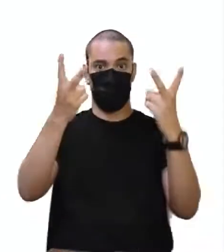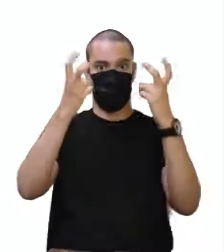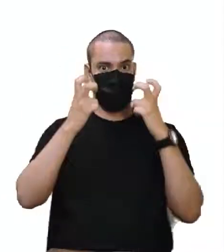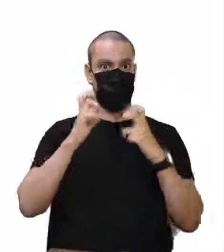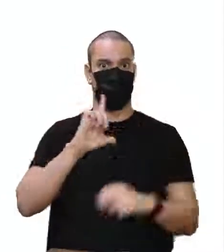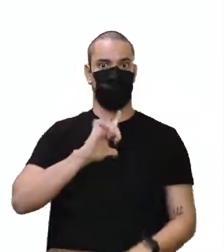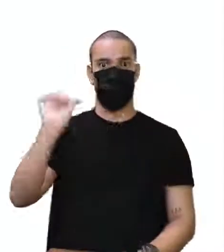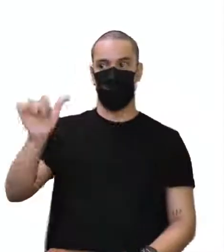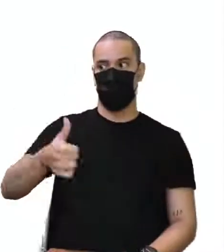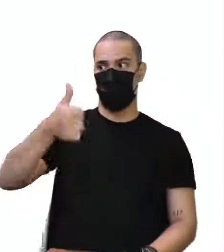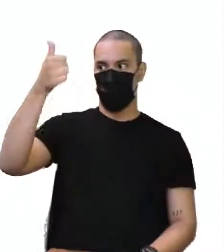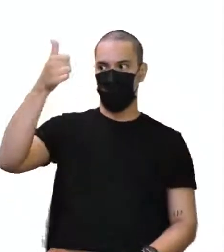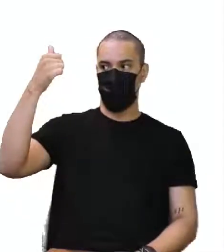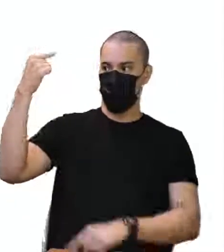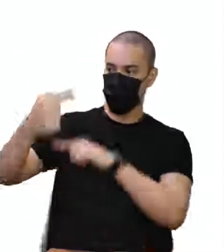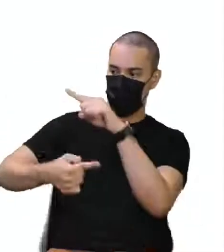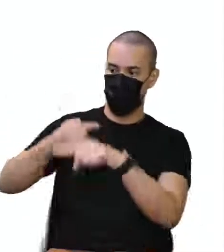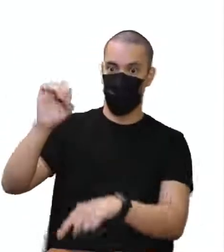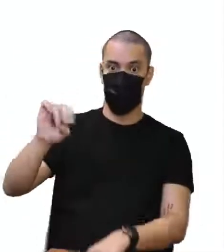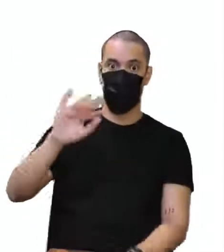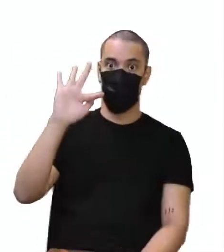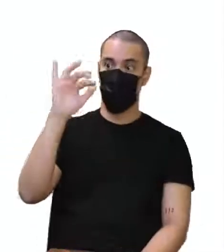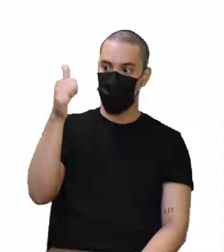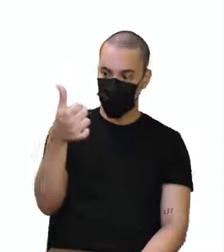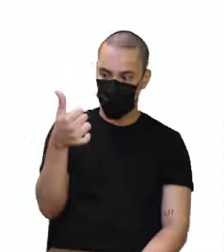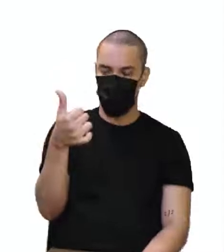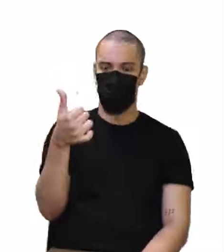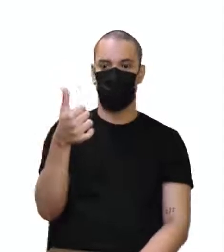na primeira geração, ou geração F1,